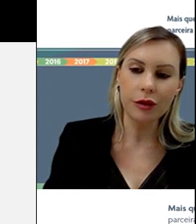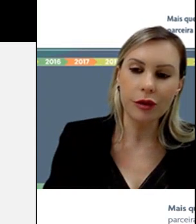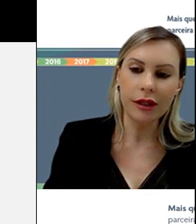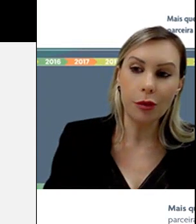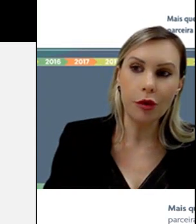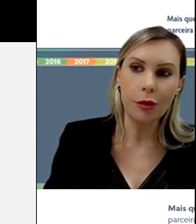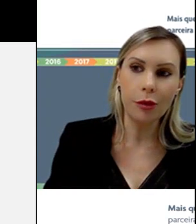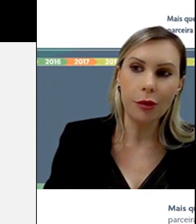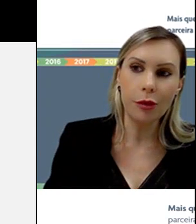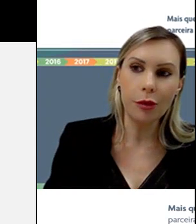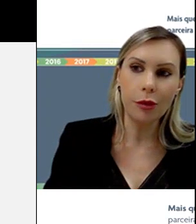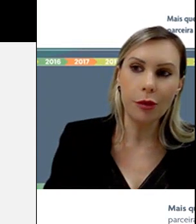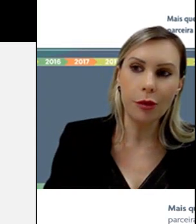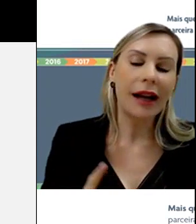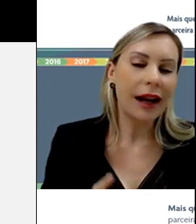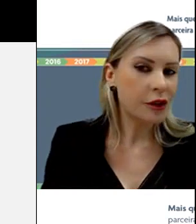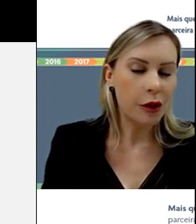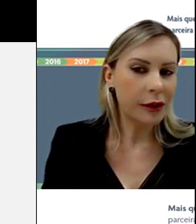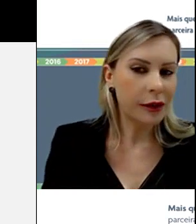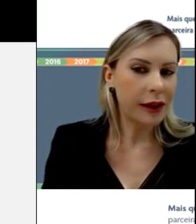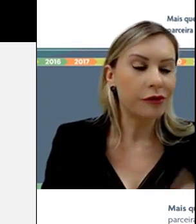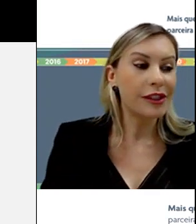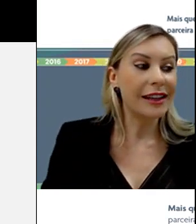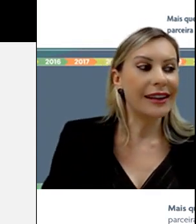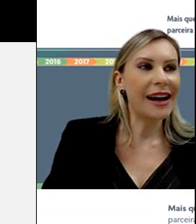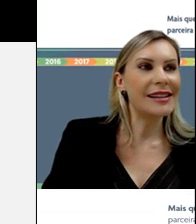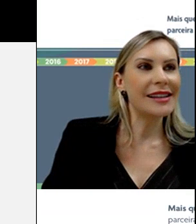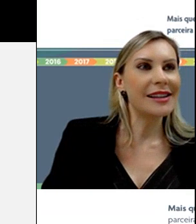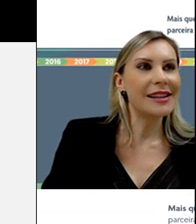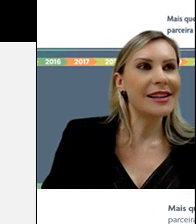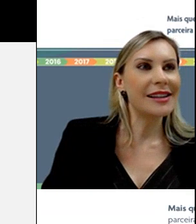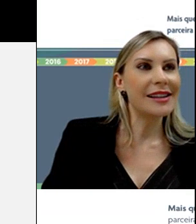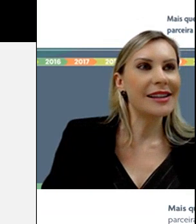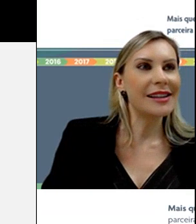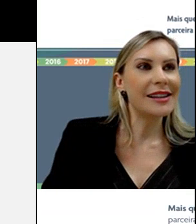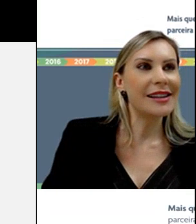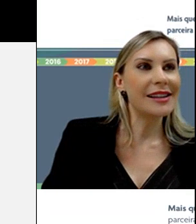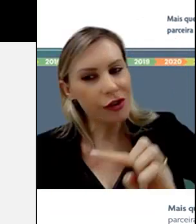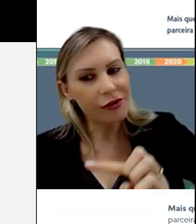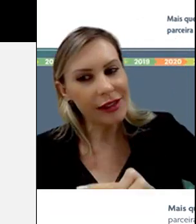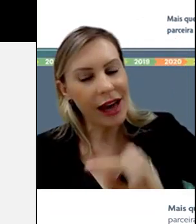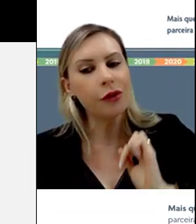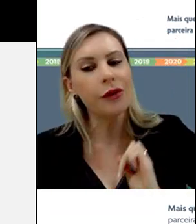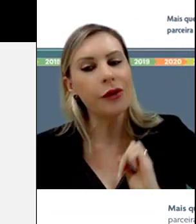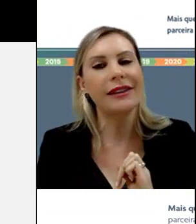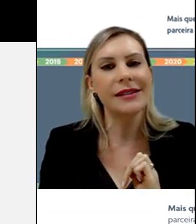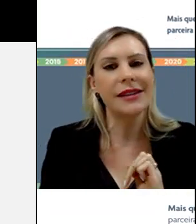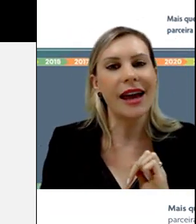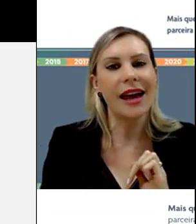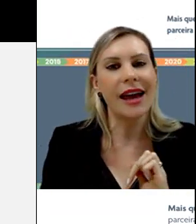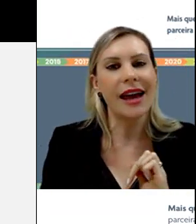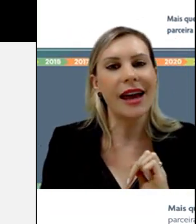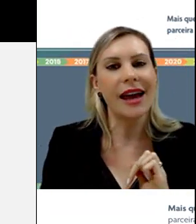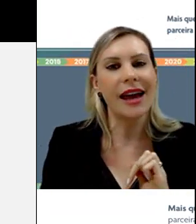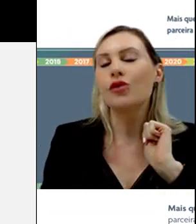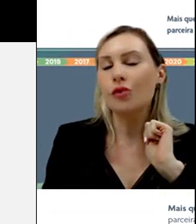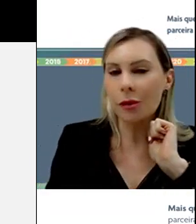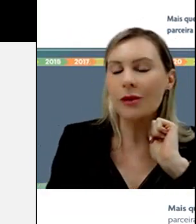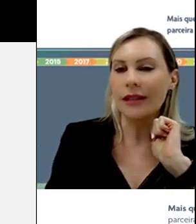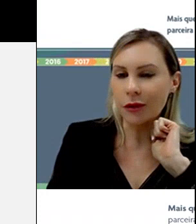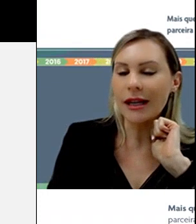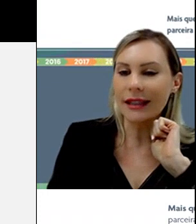privada no seu serviço público. Você não traz só o tempo, você traz as suas bases contributivas lá do INSS